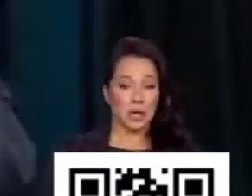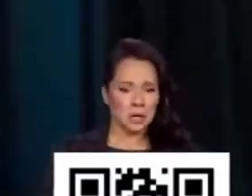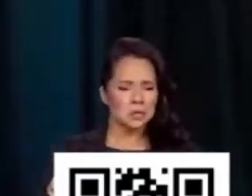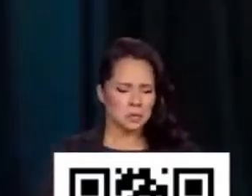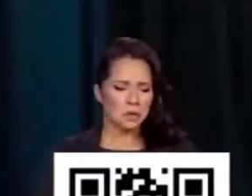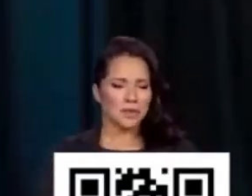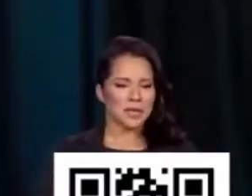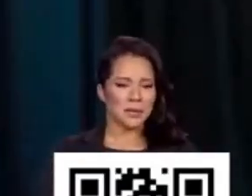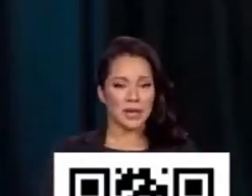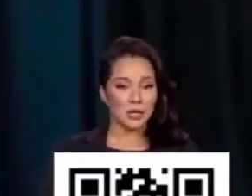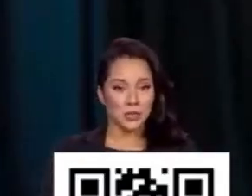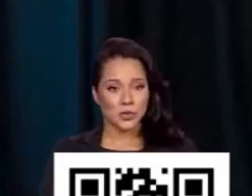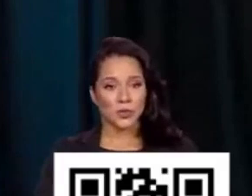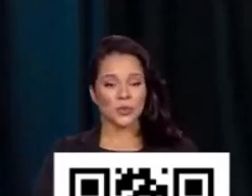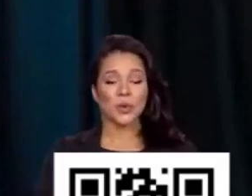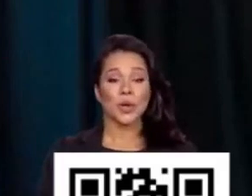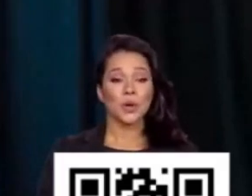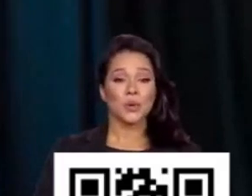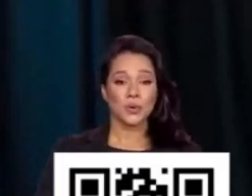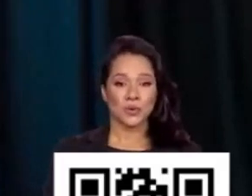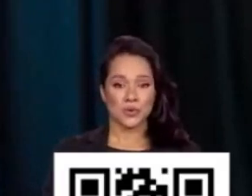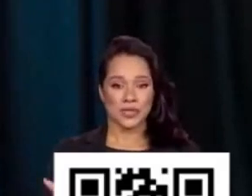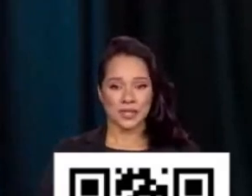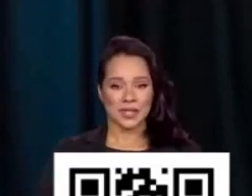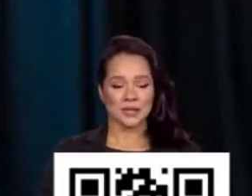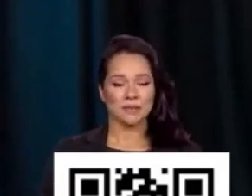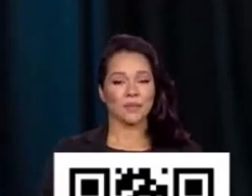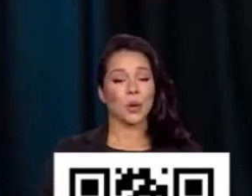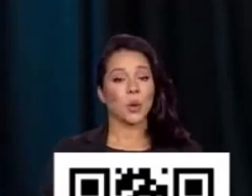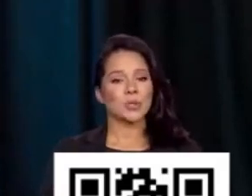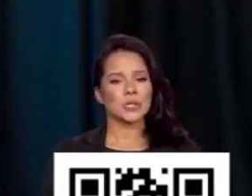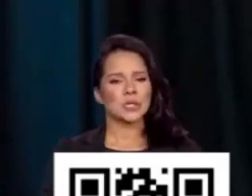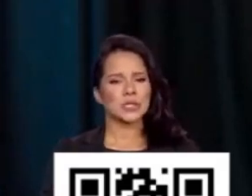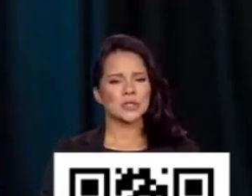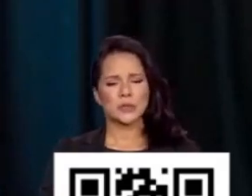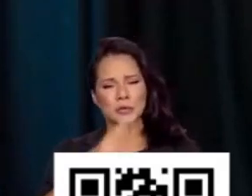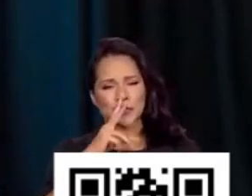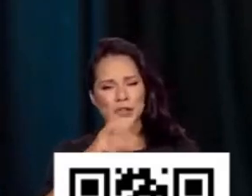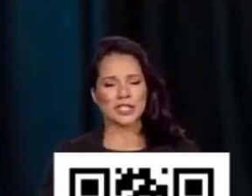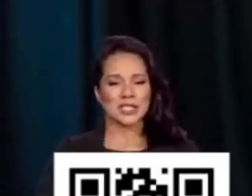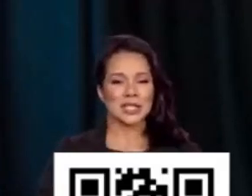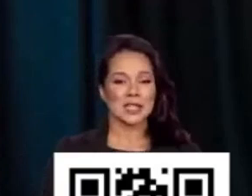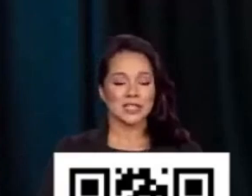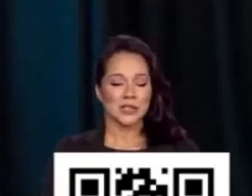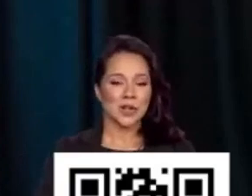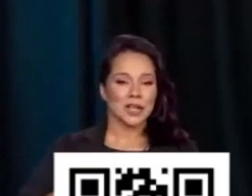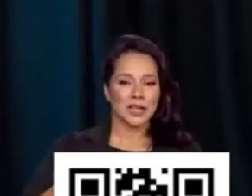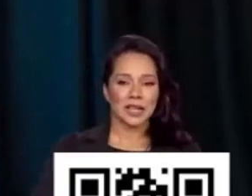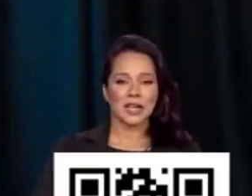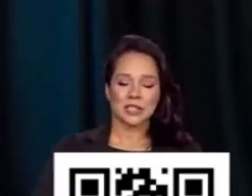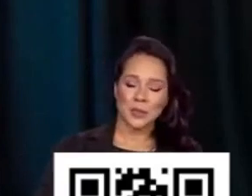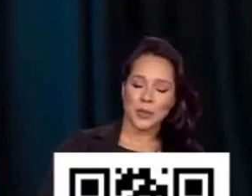fazem dos pais dos seus países repúblicas República de banana eh e o Lula tá lá apoiando